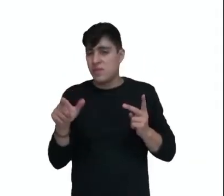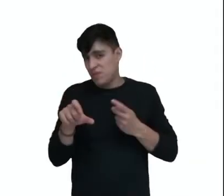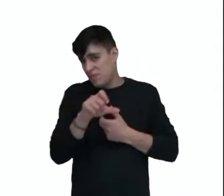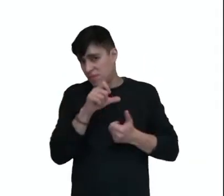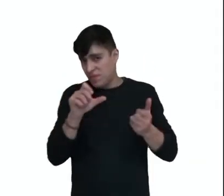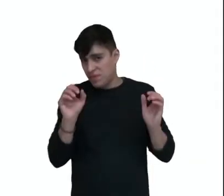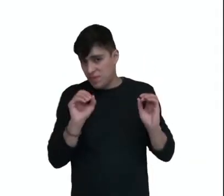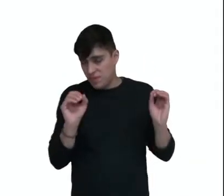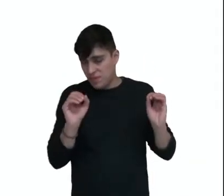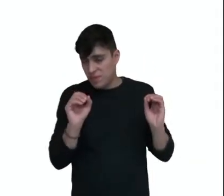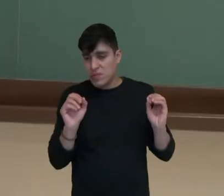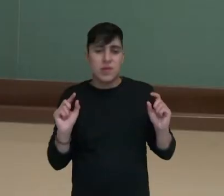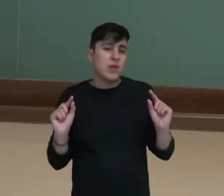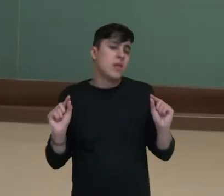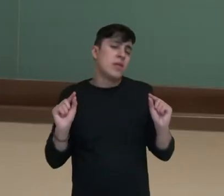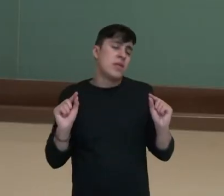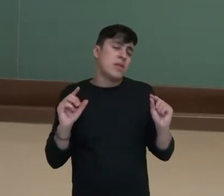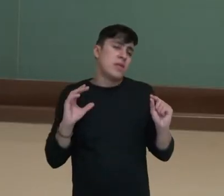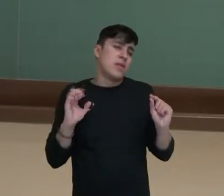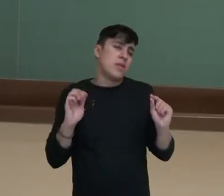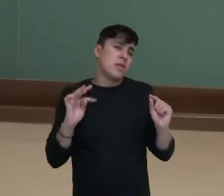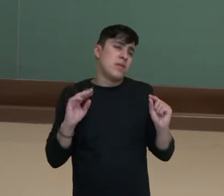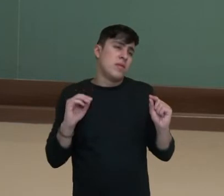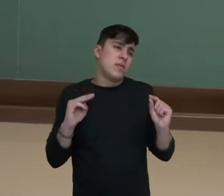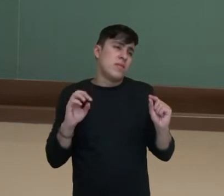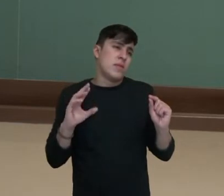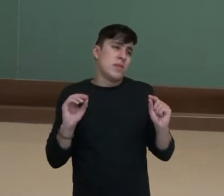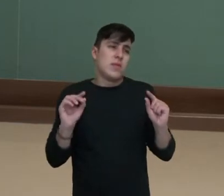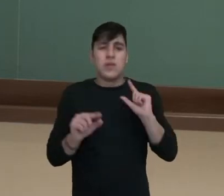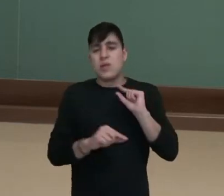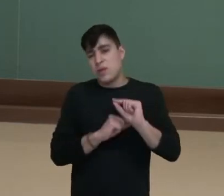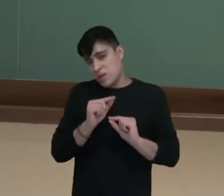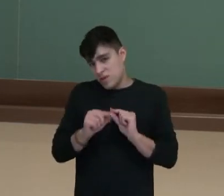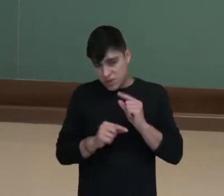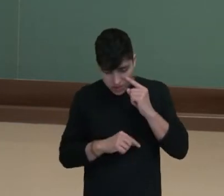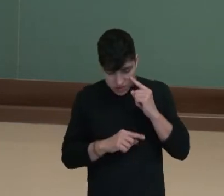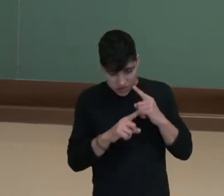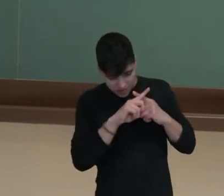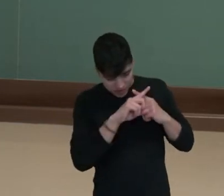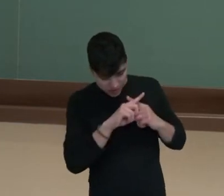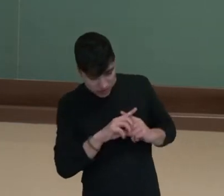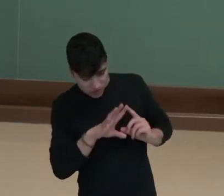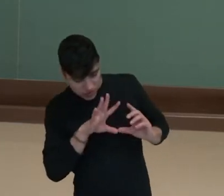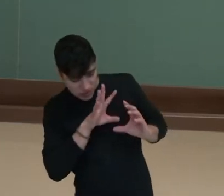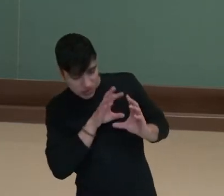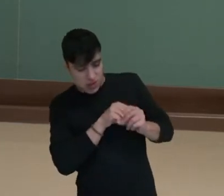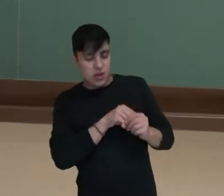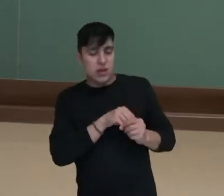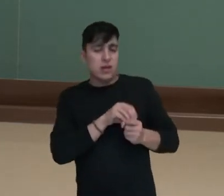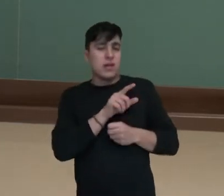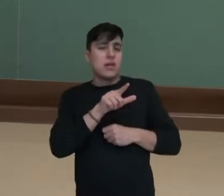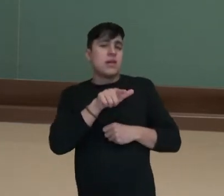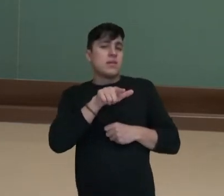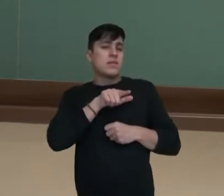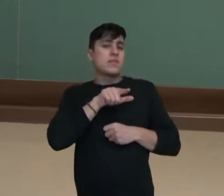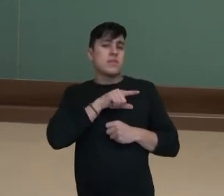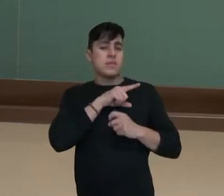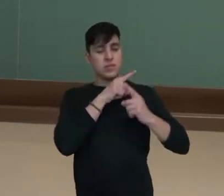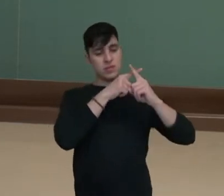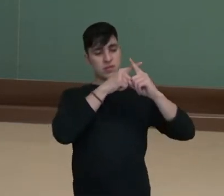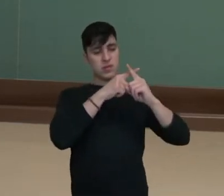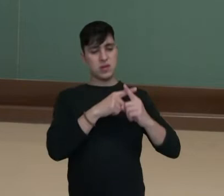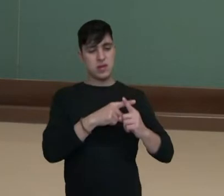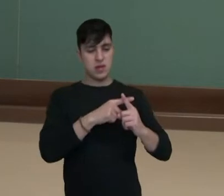centrômero. O que é o centrômero, professora? Lá no cromossomo, nós temos uma parte do